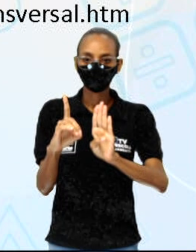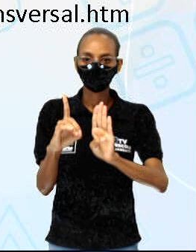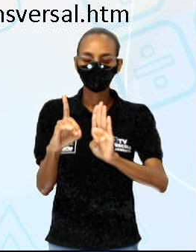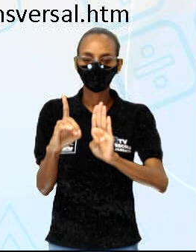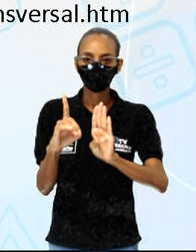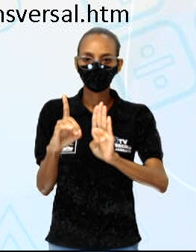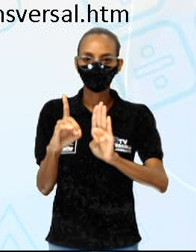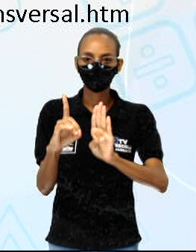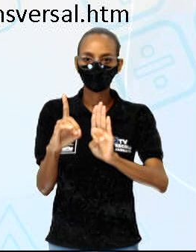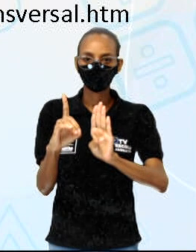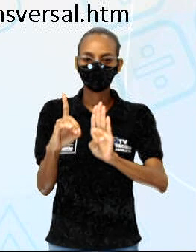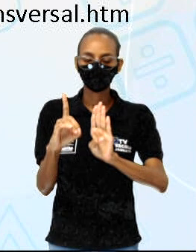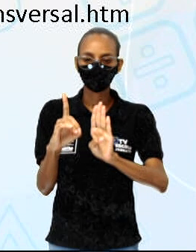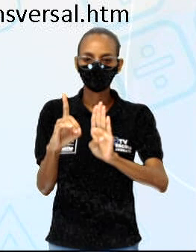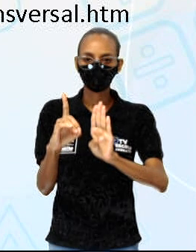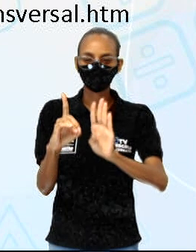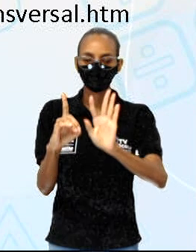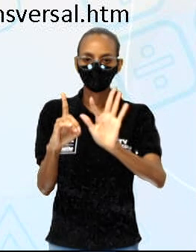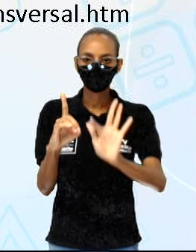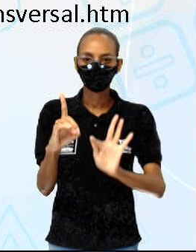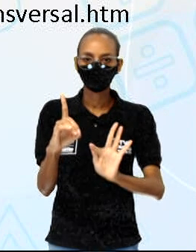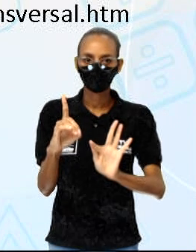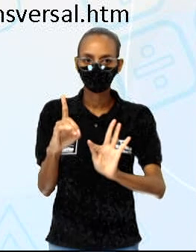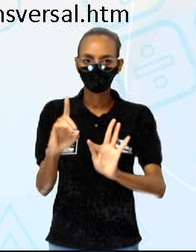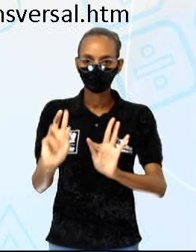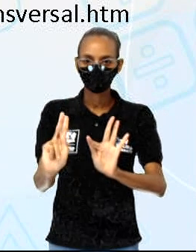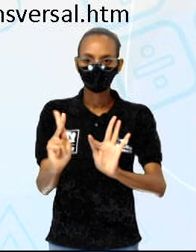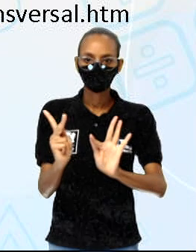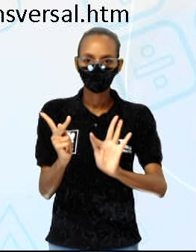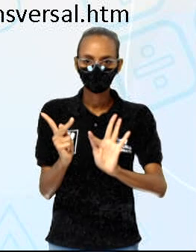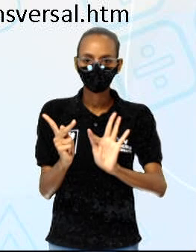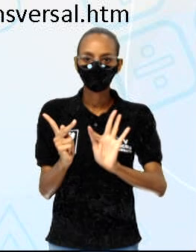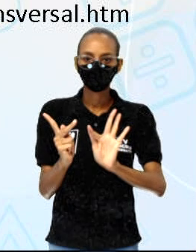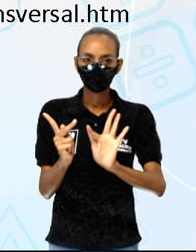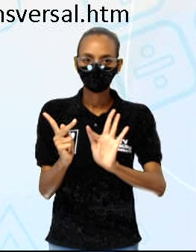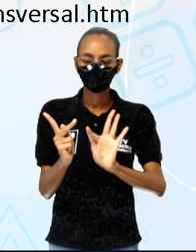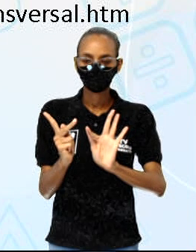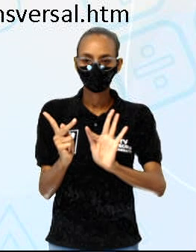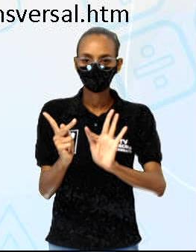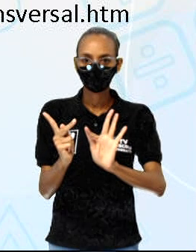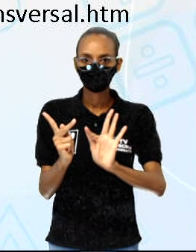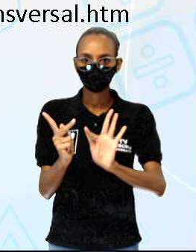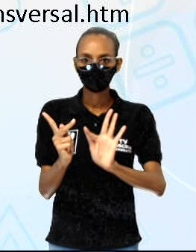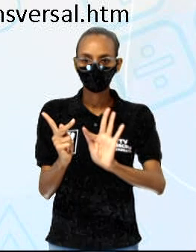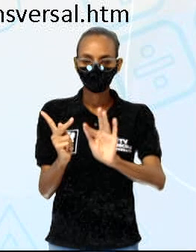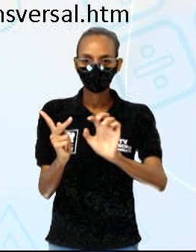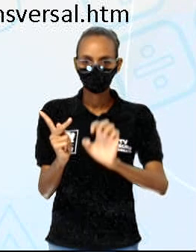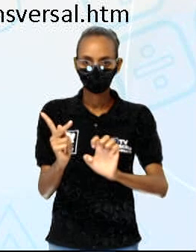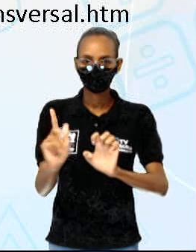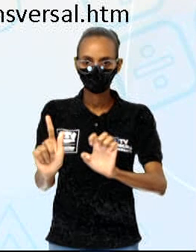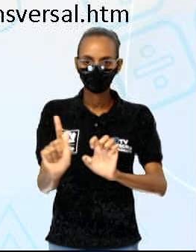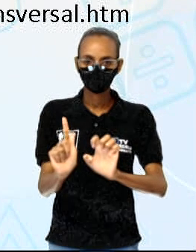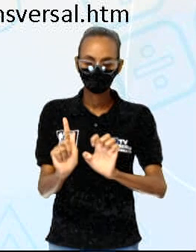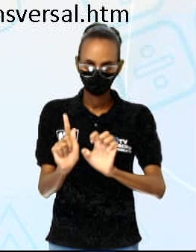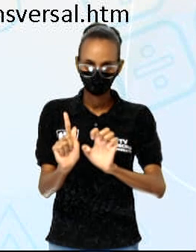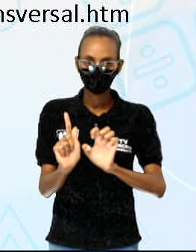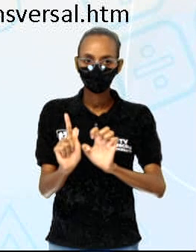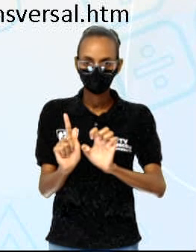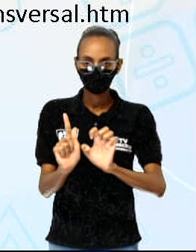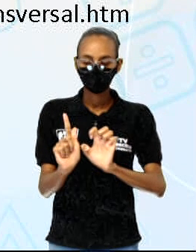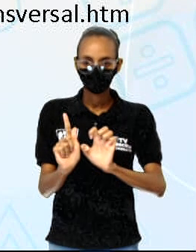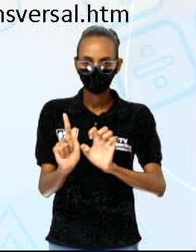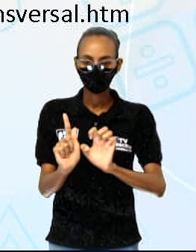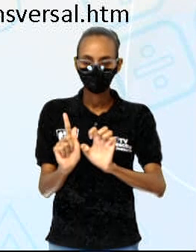Agora aqui embaixo, F e H. E e G. Se a